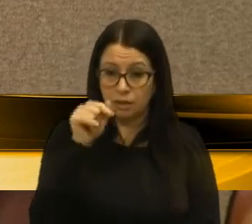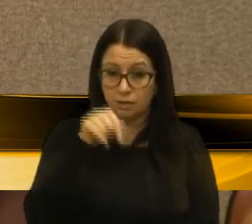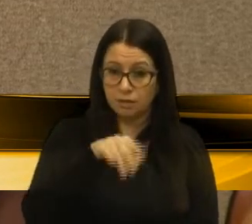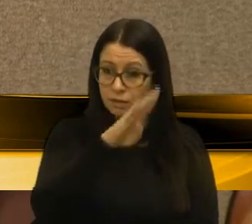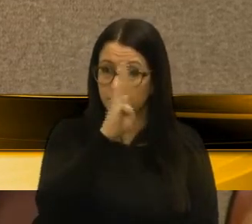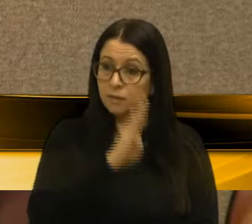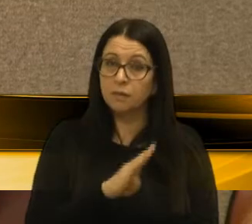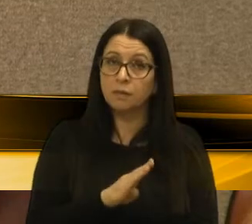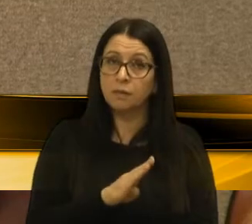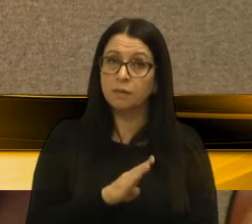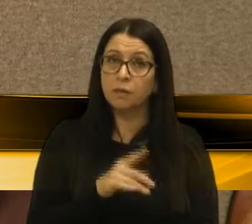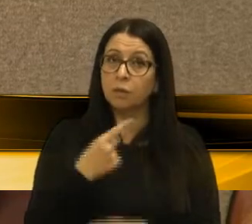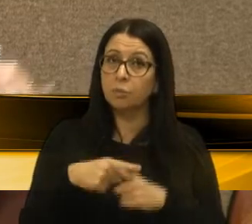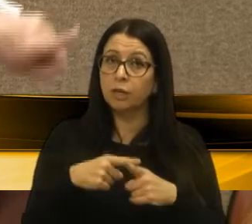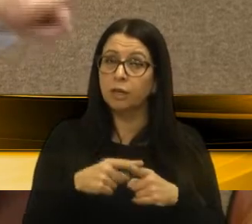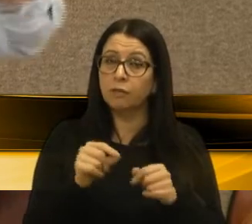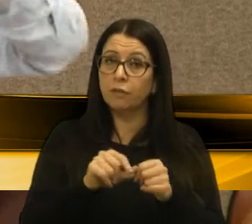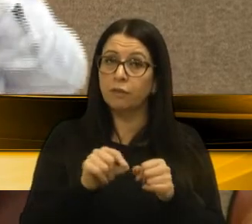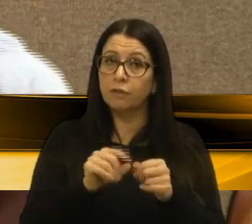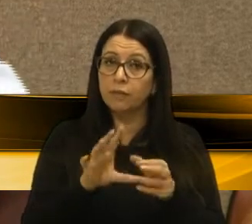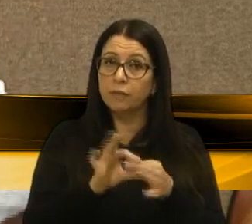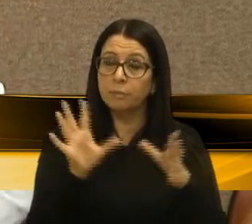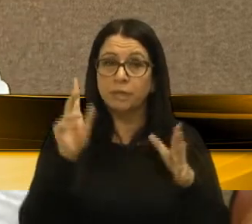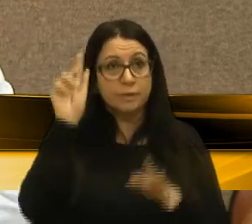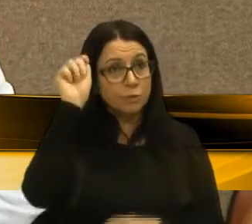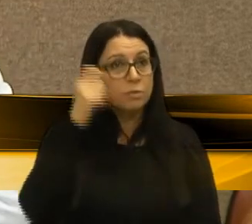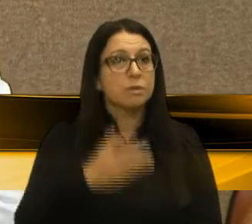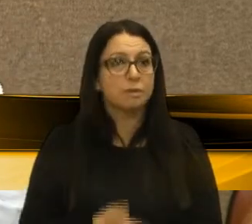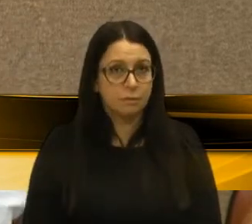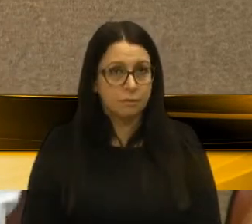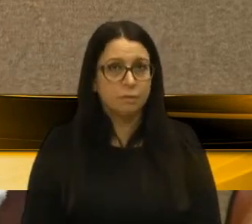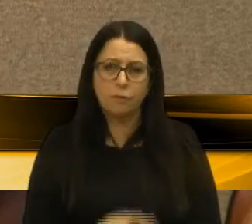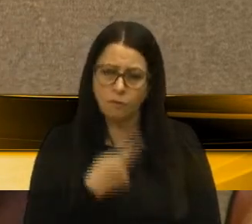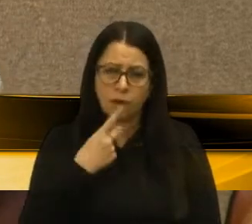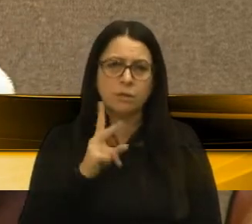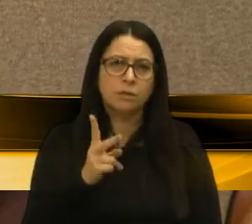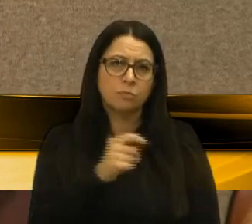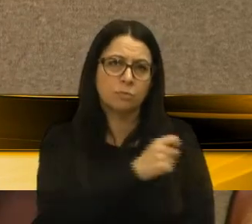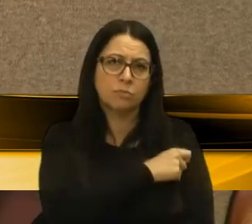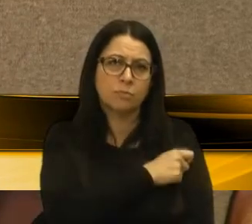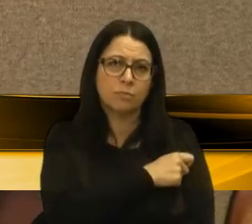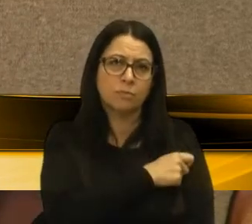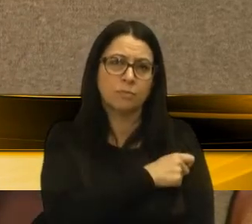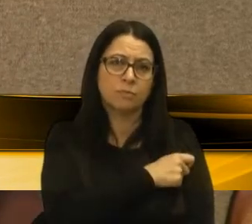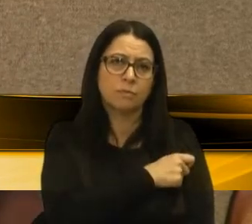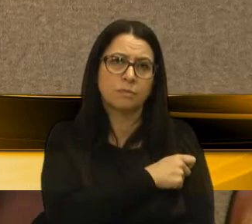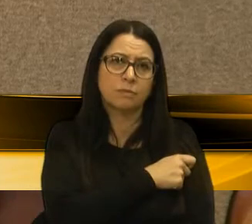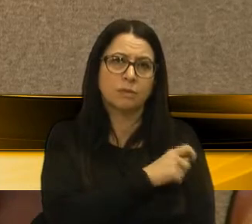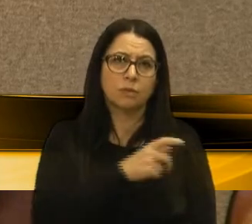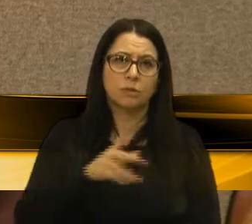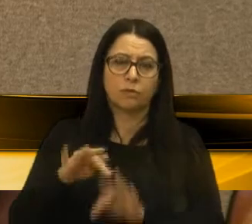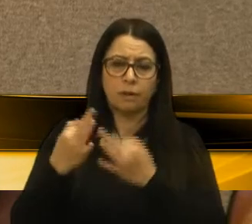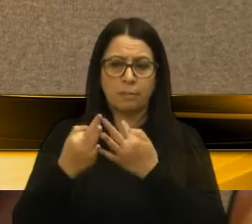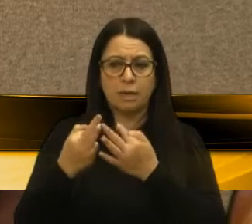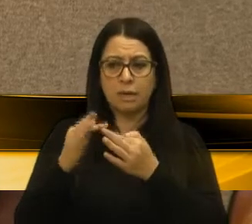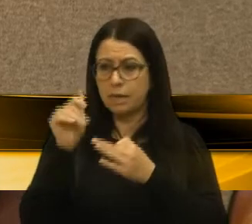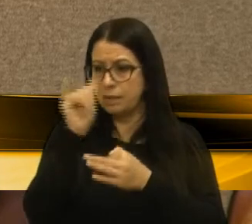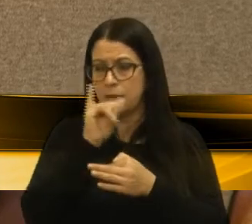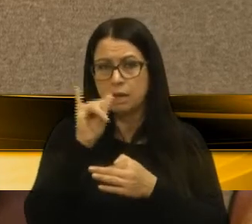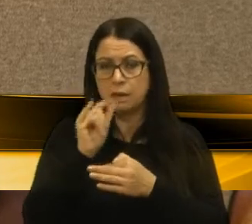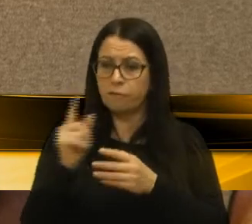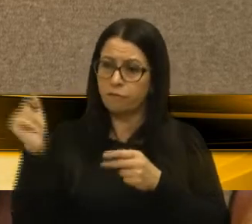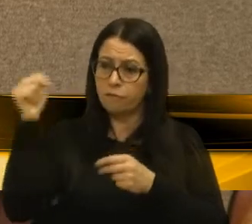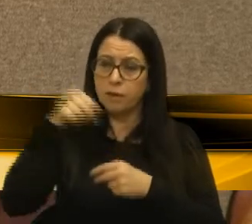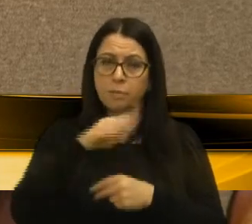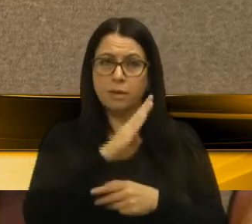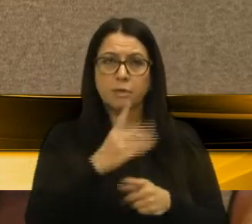Brasil porque foi feita a libertação dos negros. Eu digo isso para meus alunos, sou descendente de imigrante italiano. Porque os italianos vieram para o Brasil